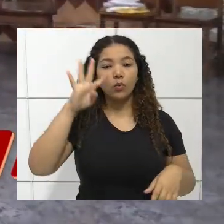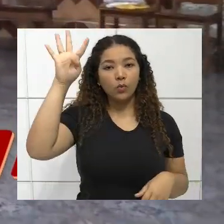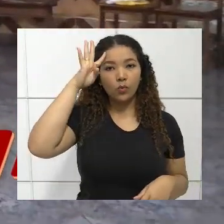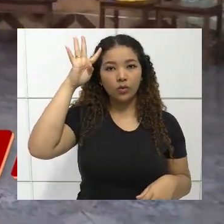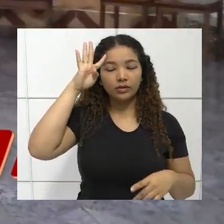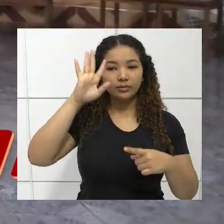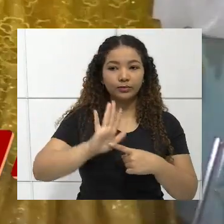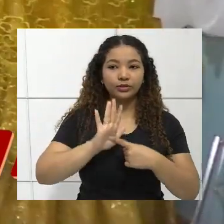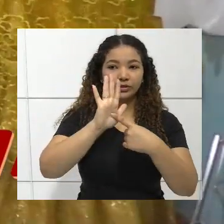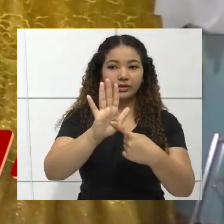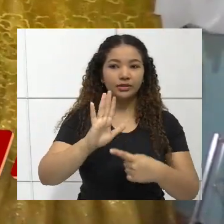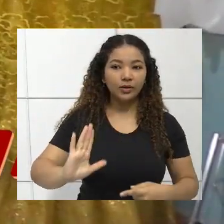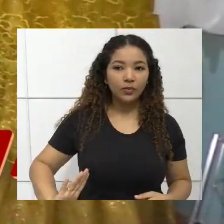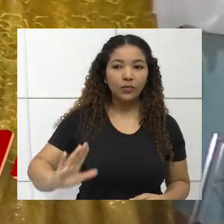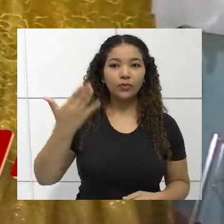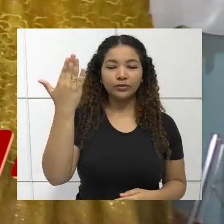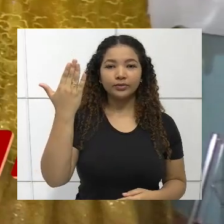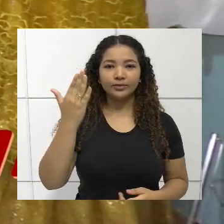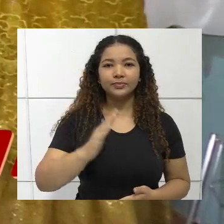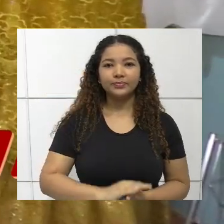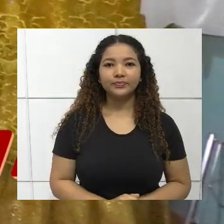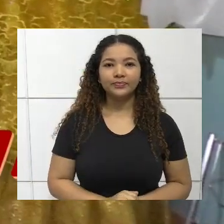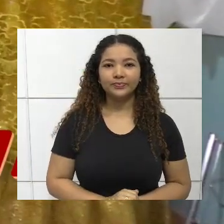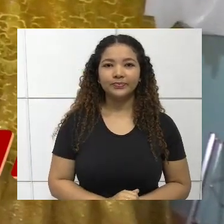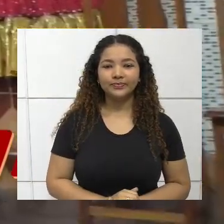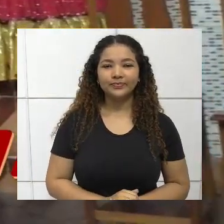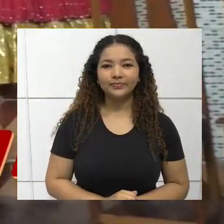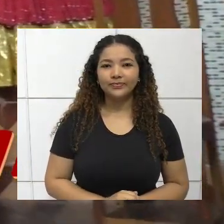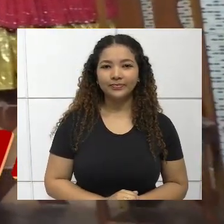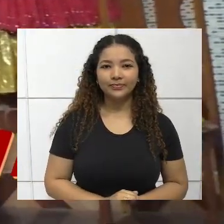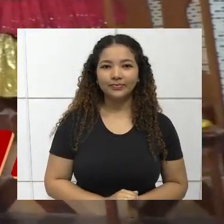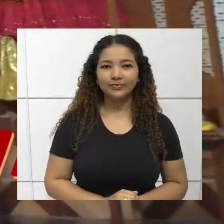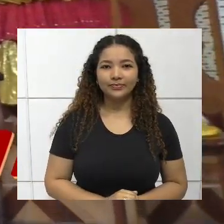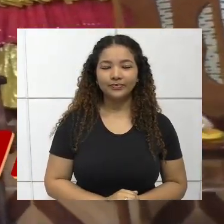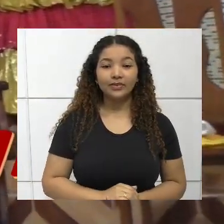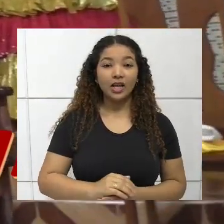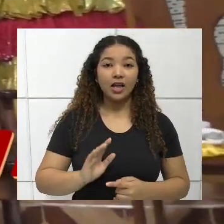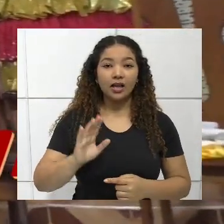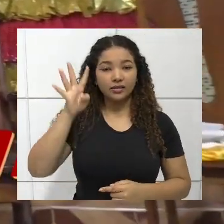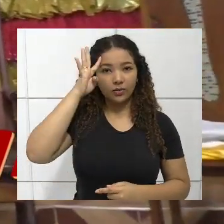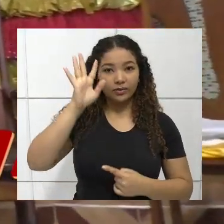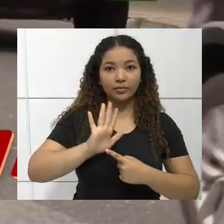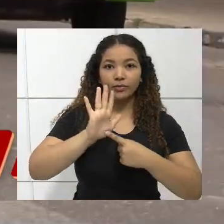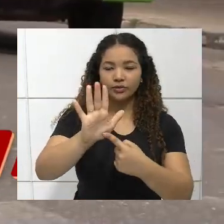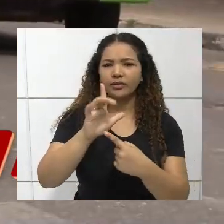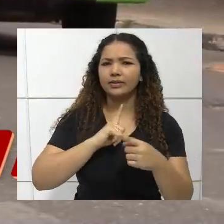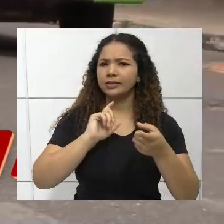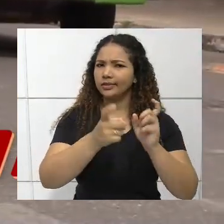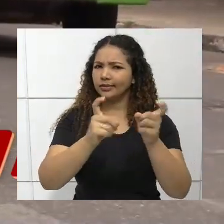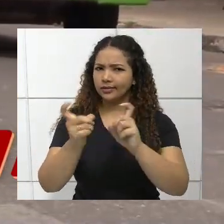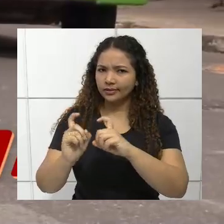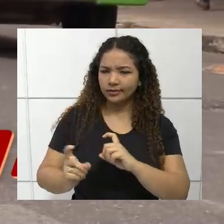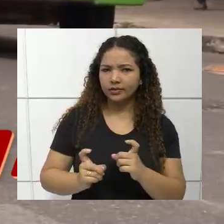amanhã em Abaetetuba um diálogo interreligioso no Templo de Oxóssi, no bairro São Lourenço. O Departamento Municipal